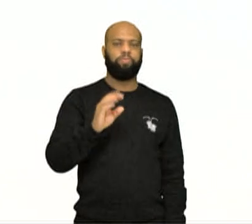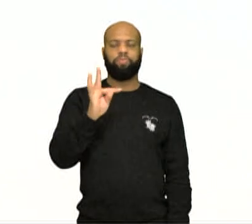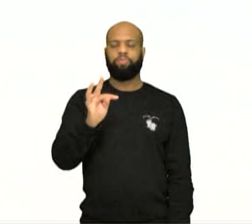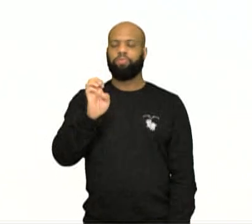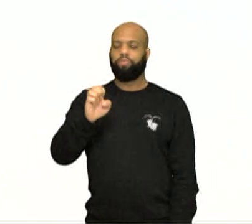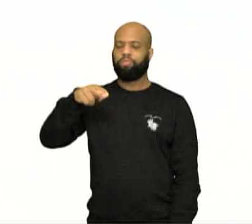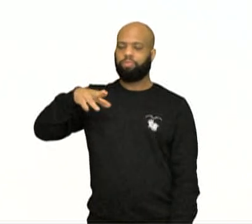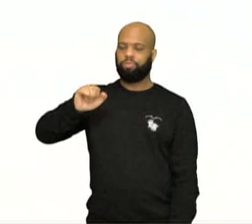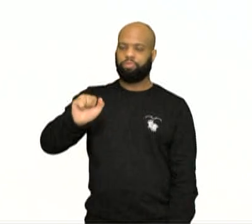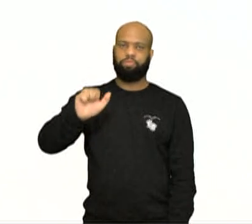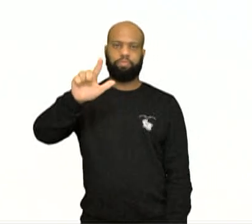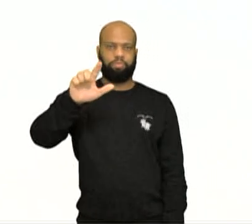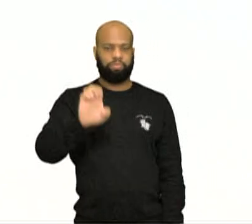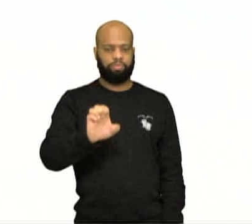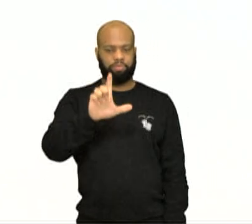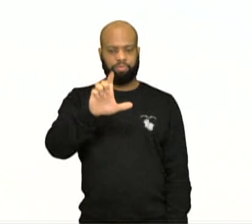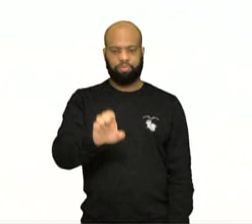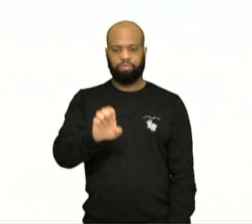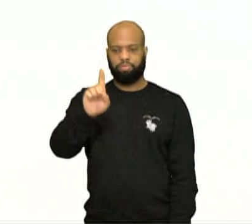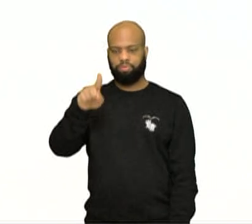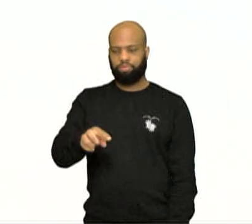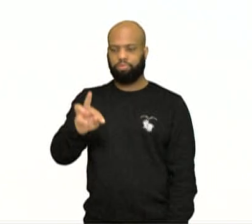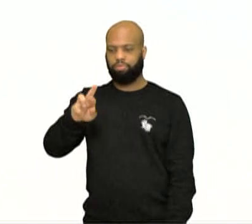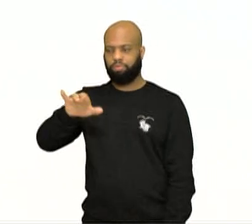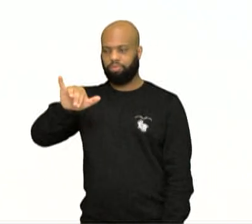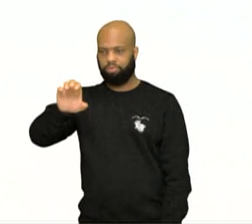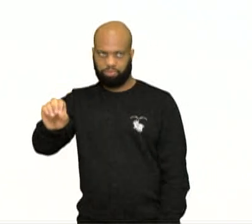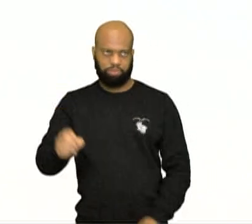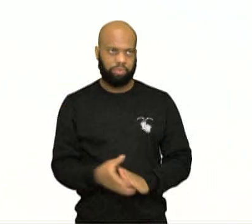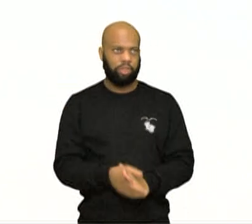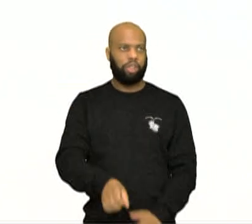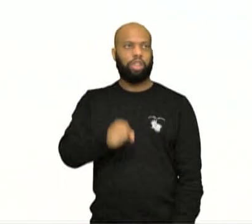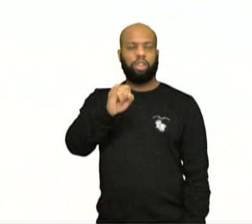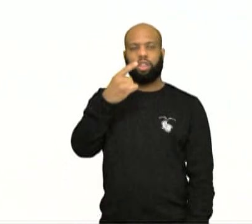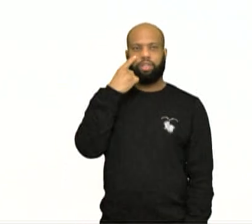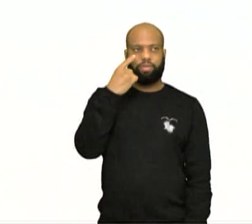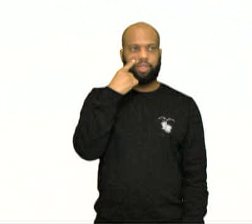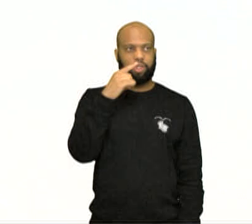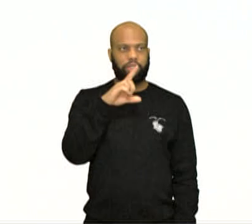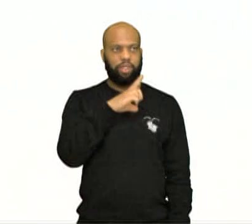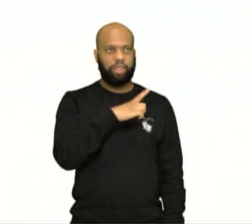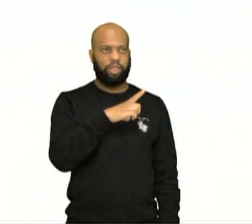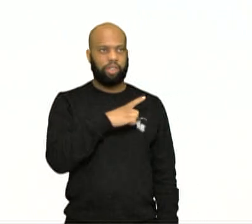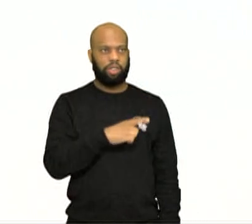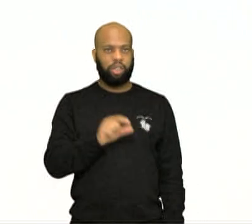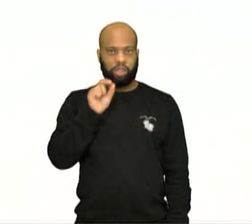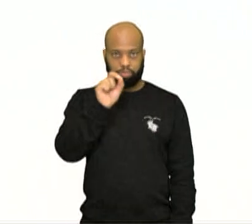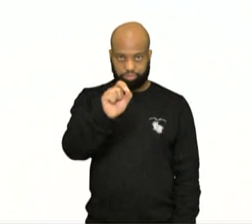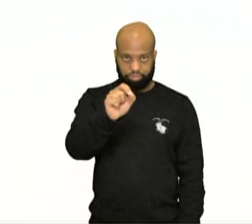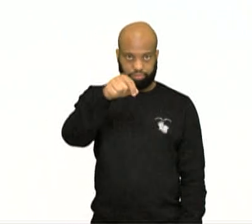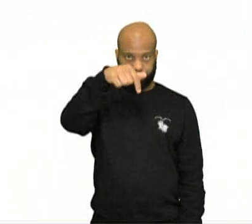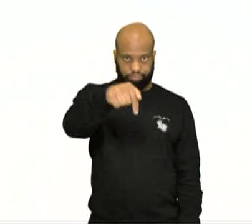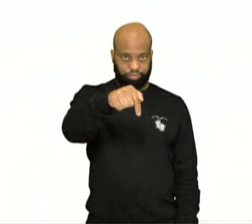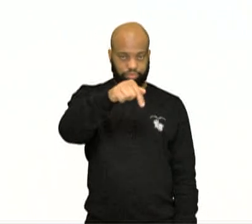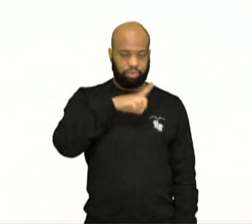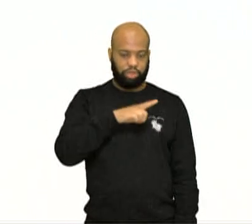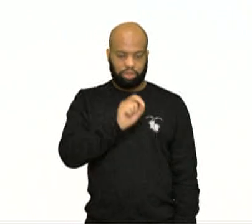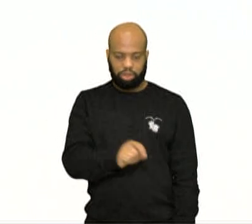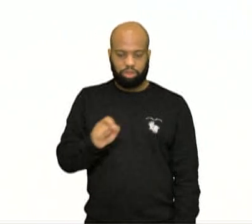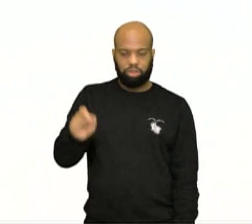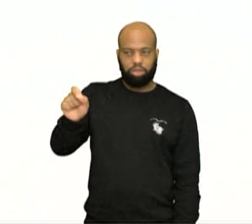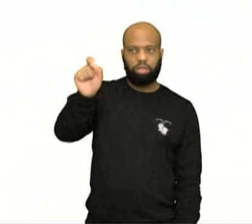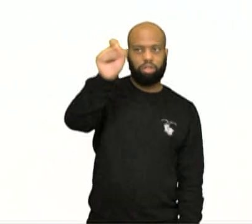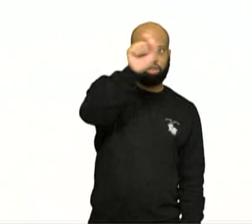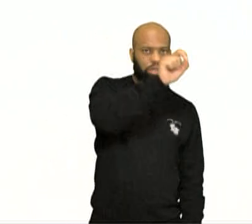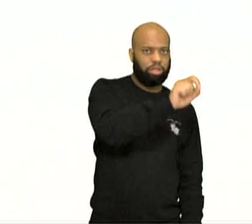aqui esse contorno que está pontilhado aqui ao redor da carga Q, nesse contorno teria o mesmo potencial elétrico em todos esses pontos. Nesse próximo